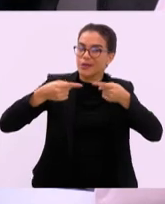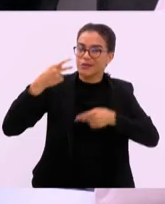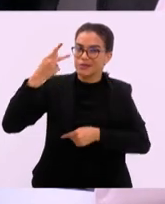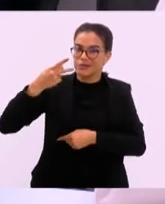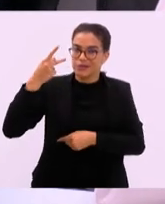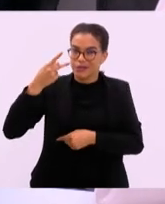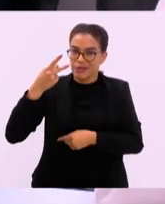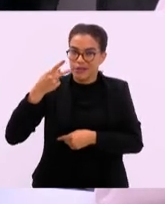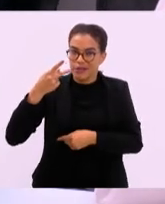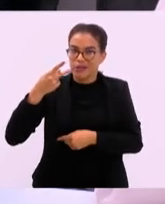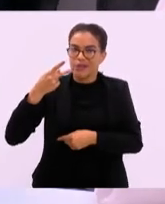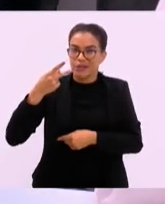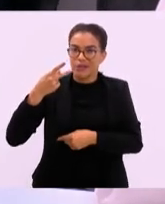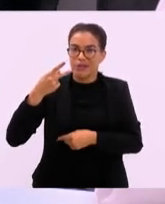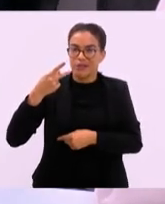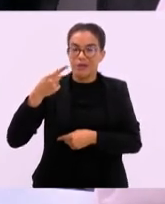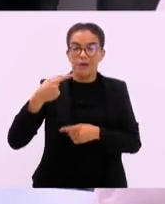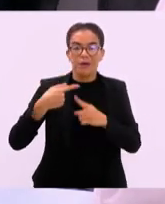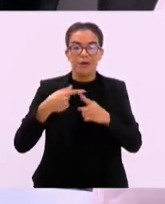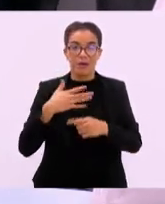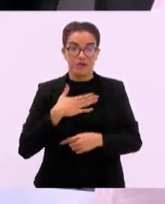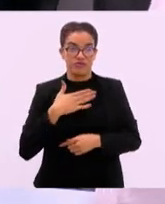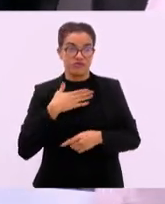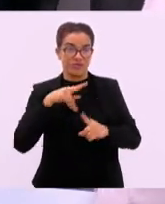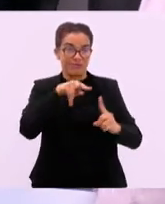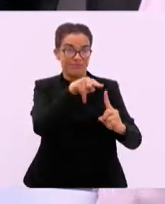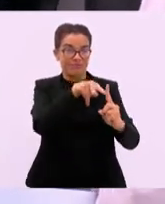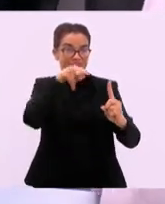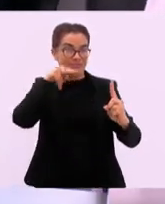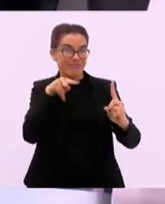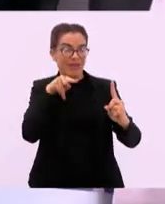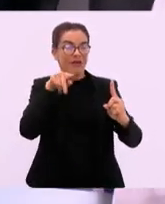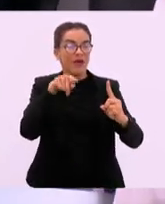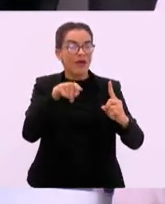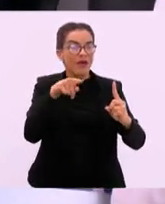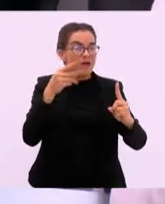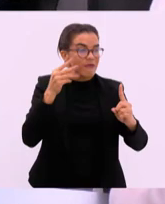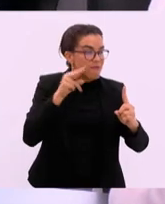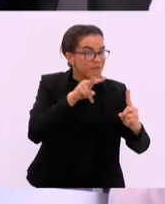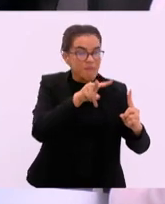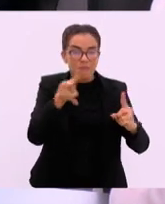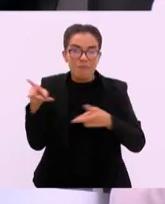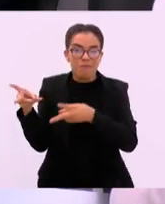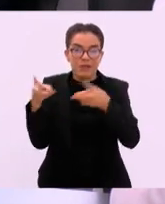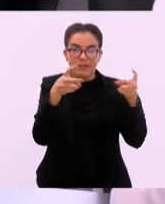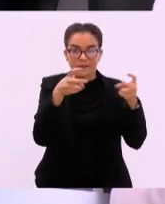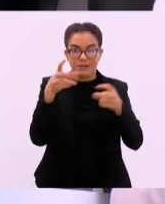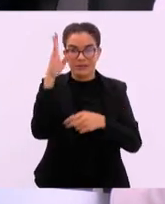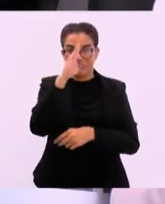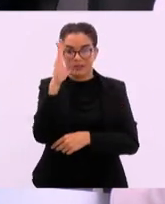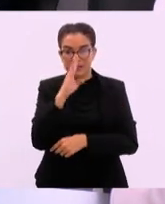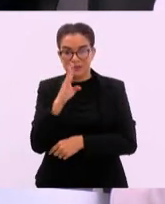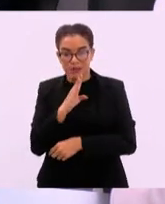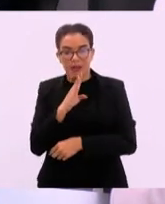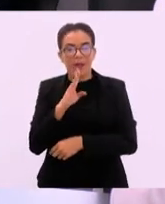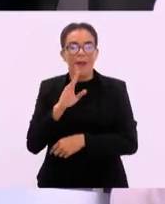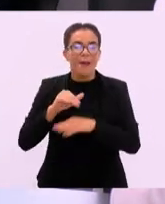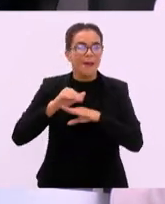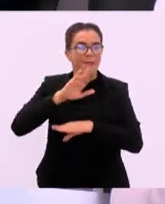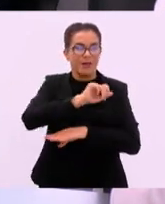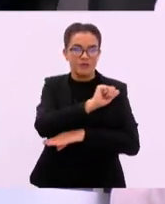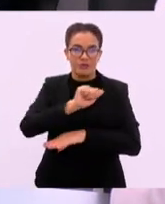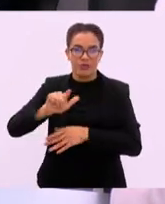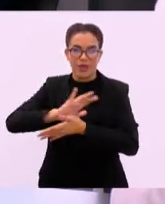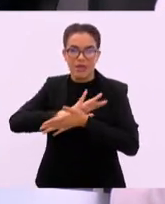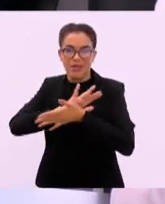verdade, a nossa avaliação é de que o que a gente tem vivenciado no Brasil é mais do que um processo de intolerância